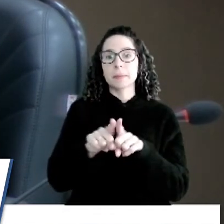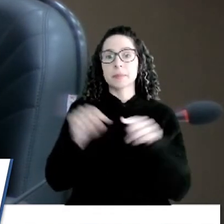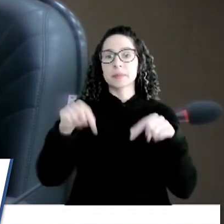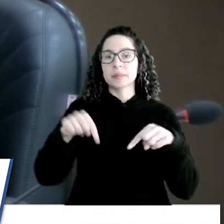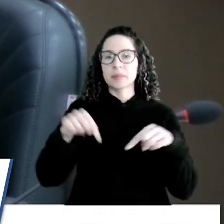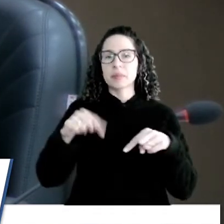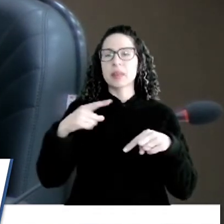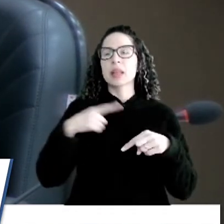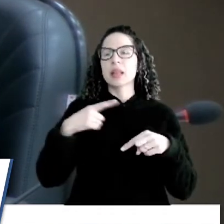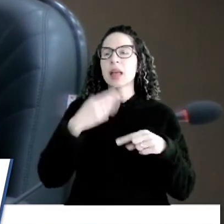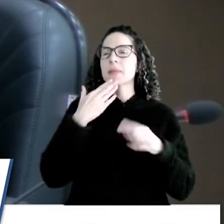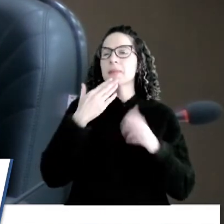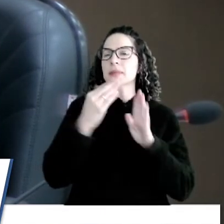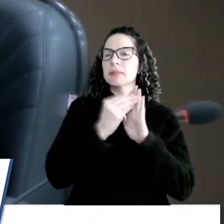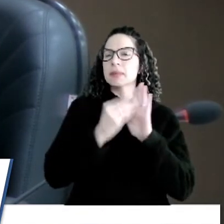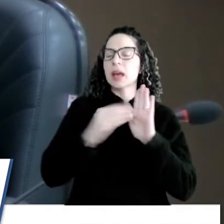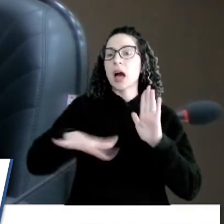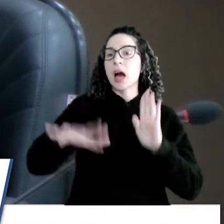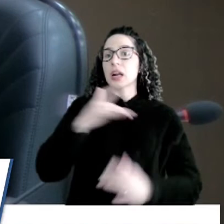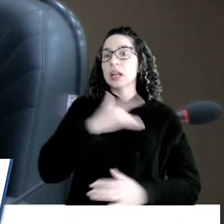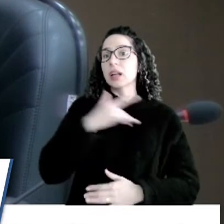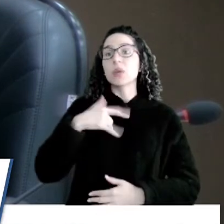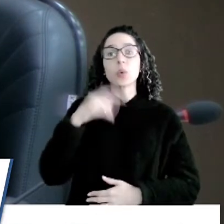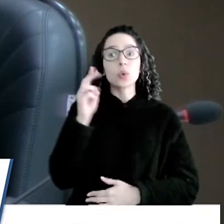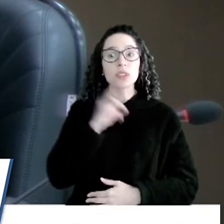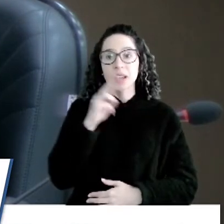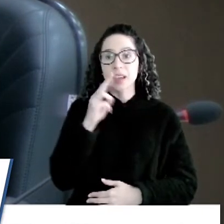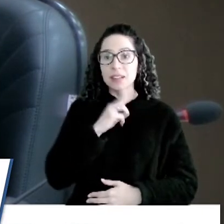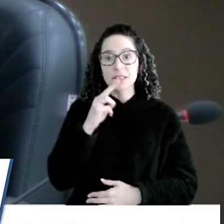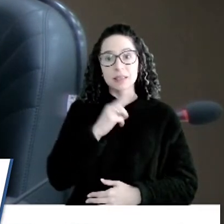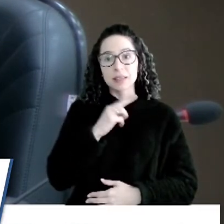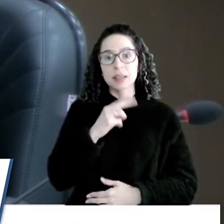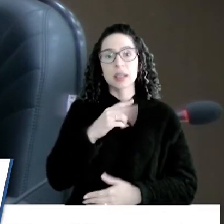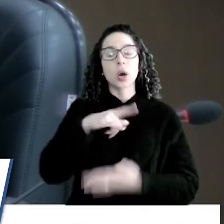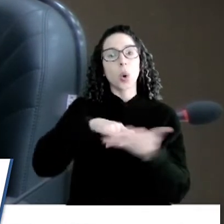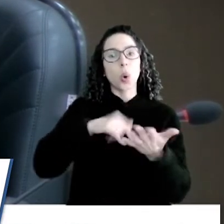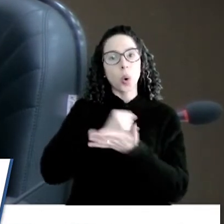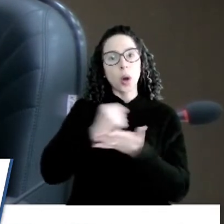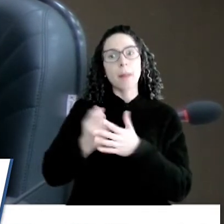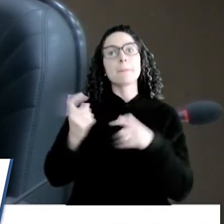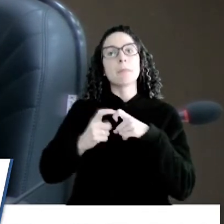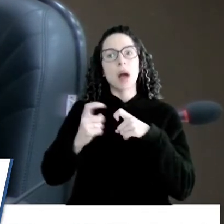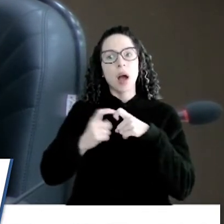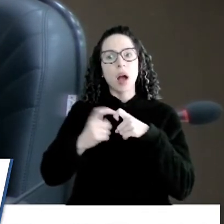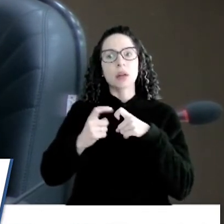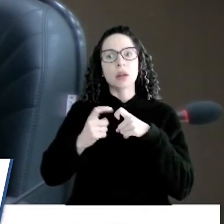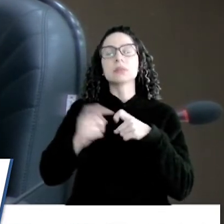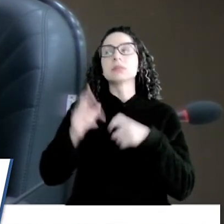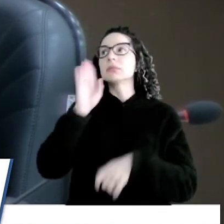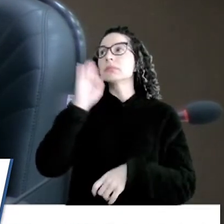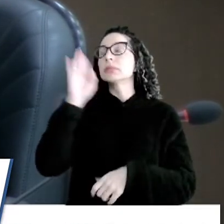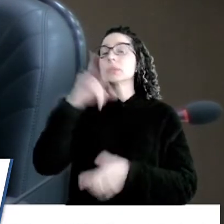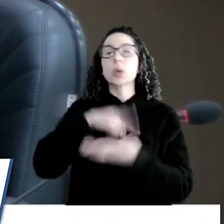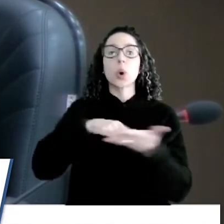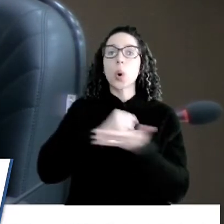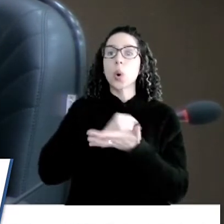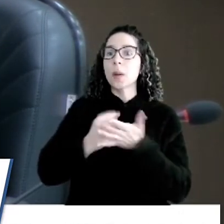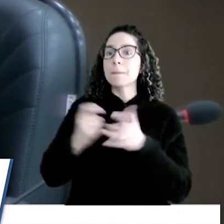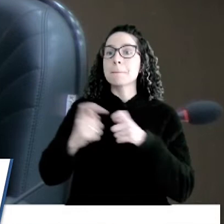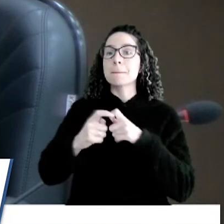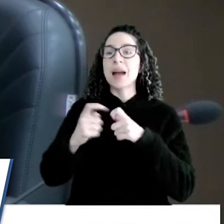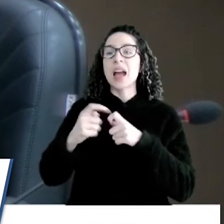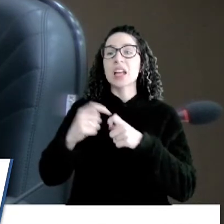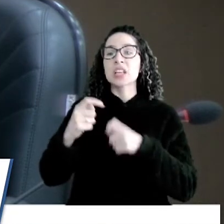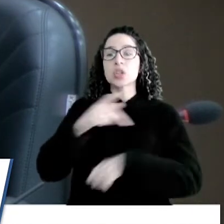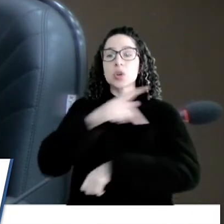da saúde que são urgentes, contratação de médicos, principalmente contratação de médicos pediatras para